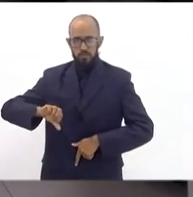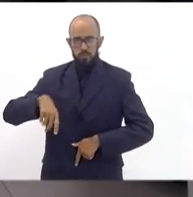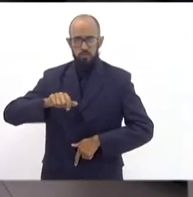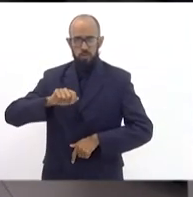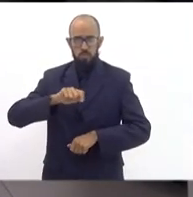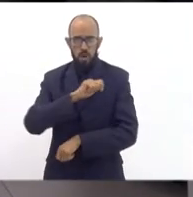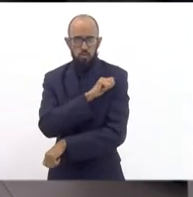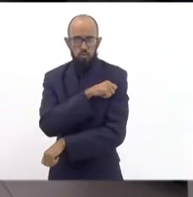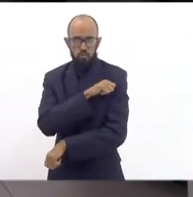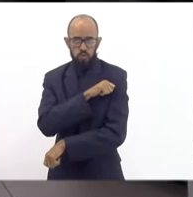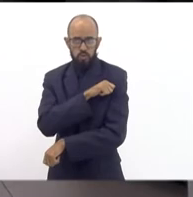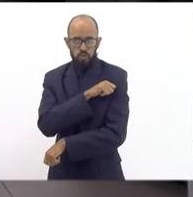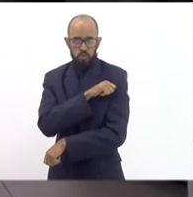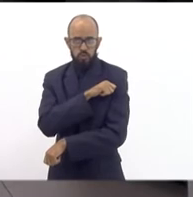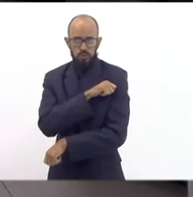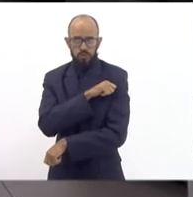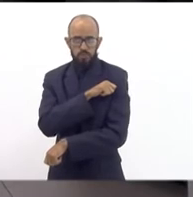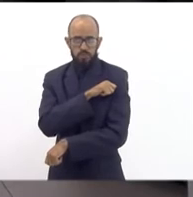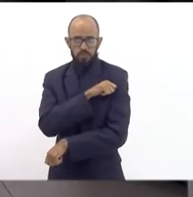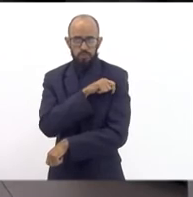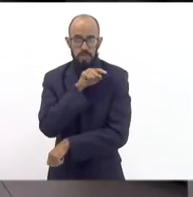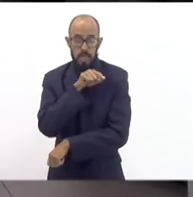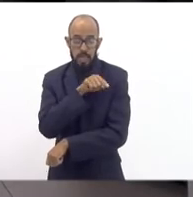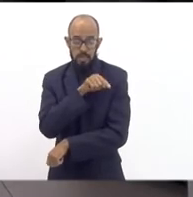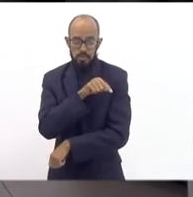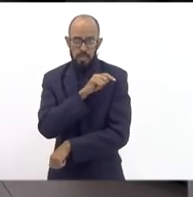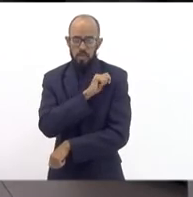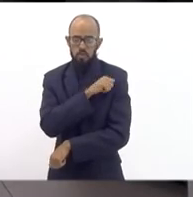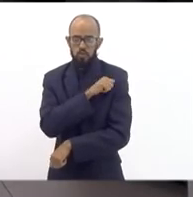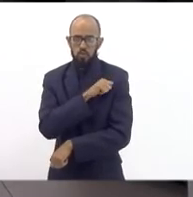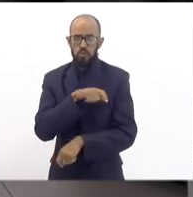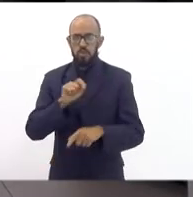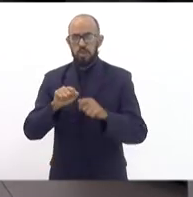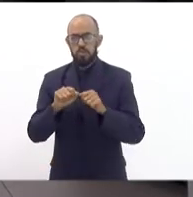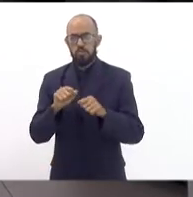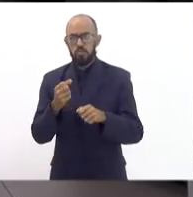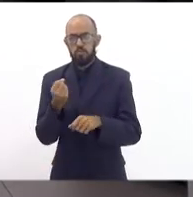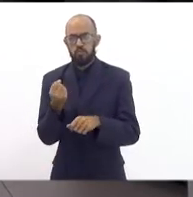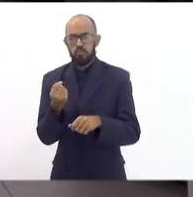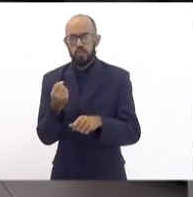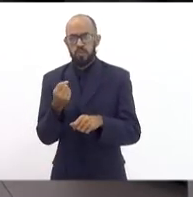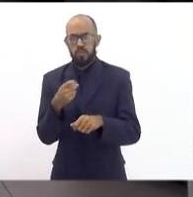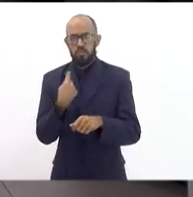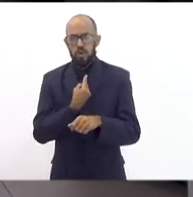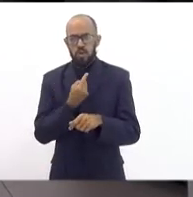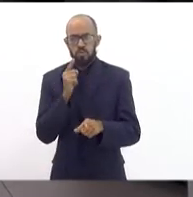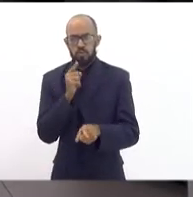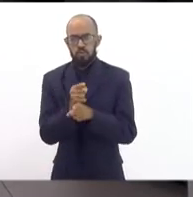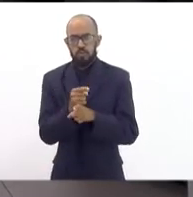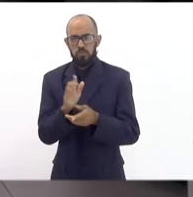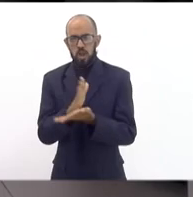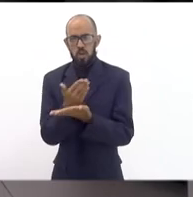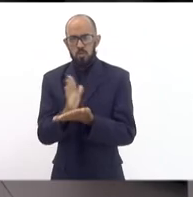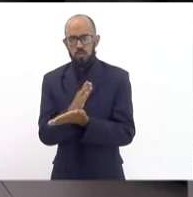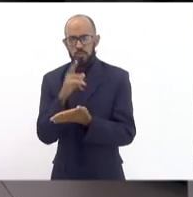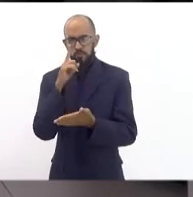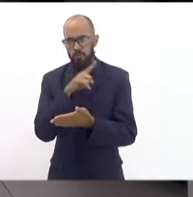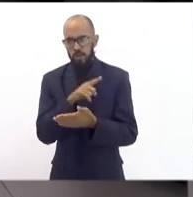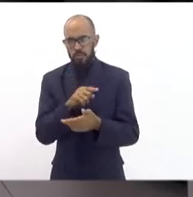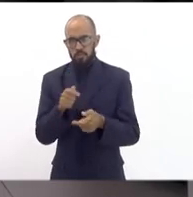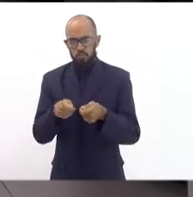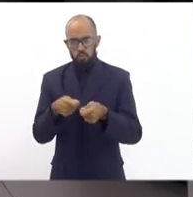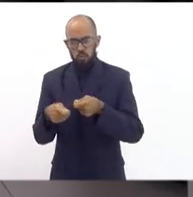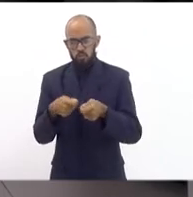auditoria, que nessa auditoria foram identificadas também algumas falhas no